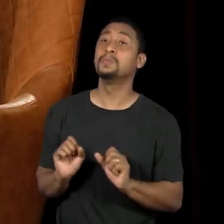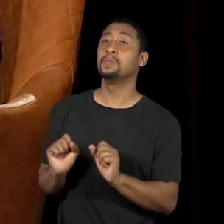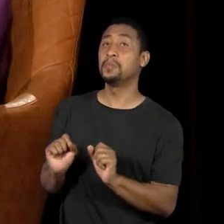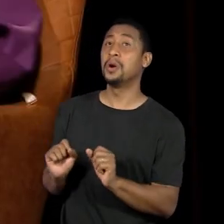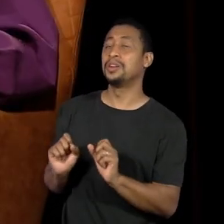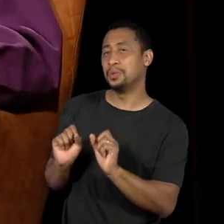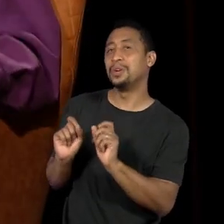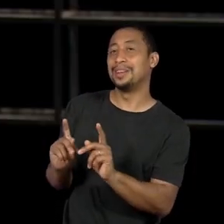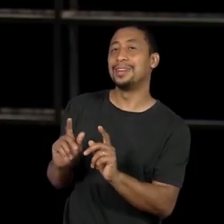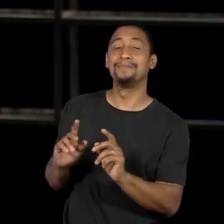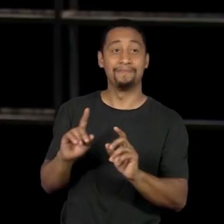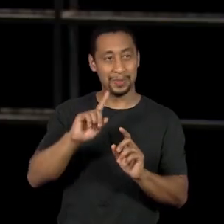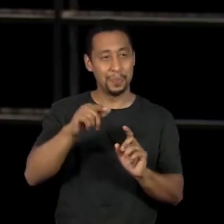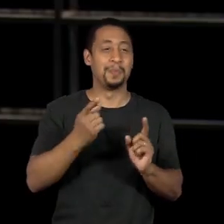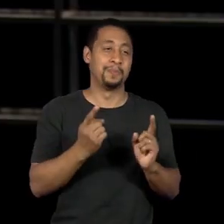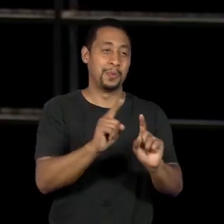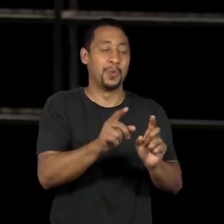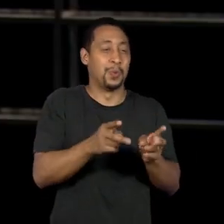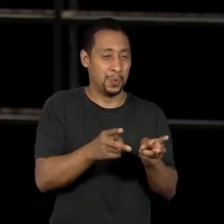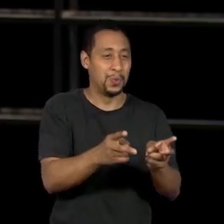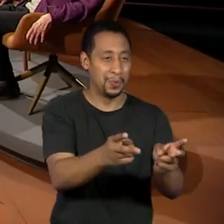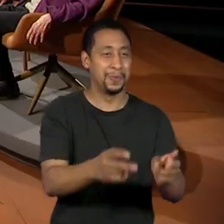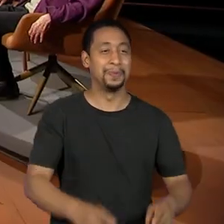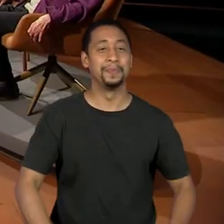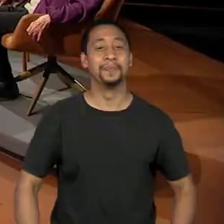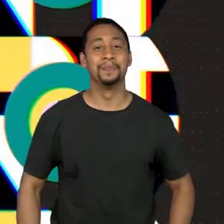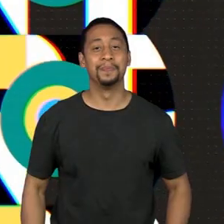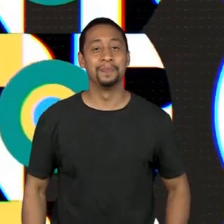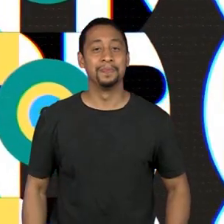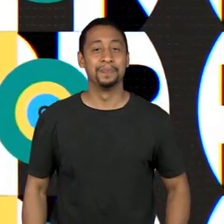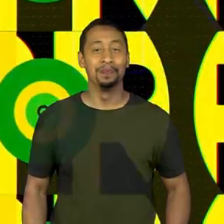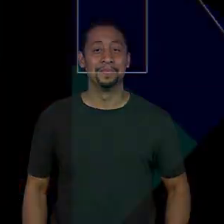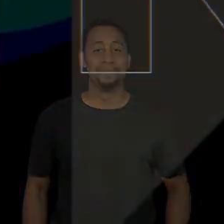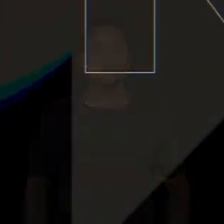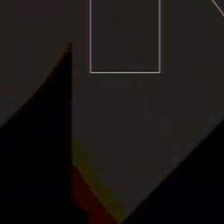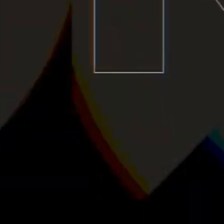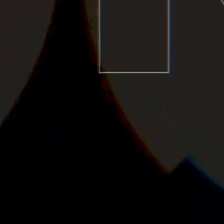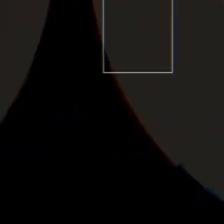pouco. Vai. A gente volta já com Décio Otero.